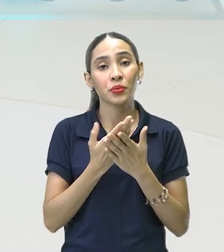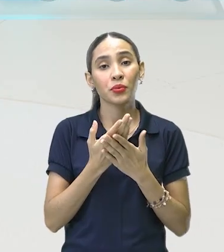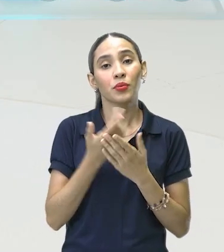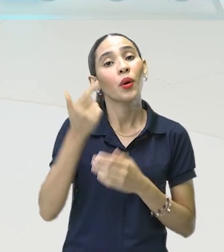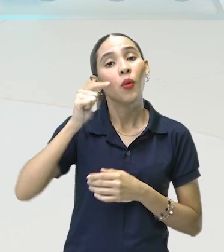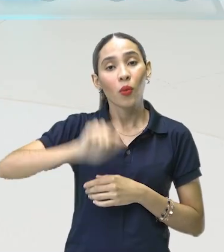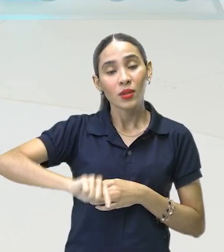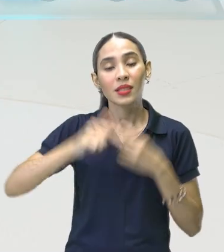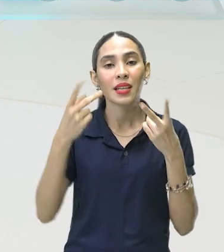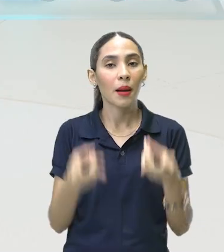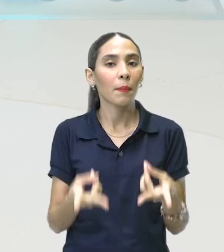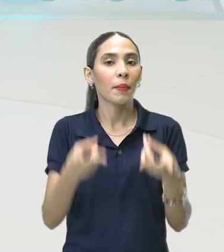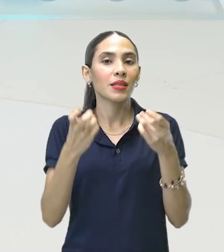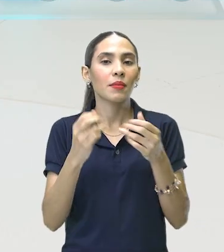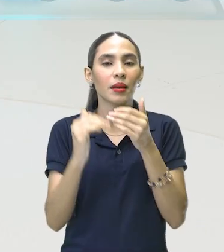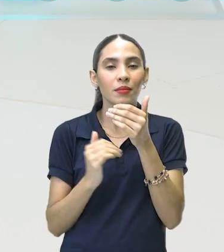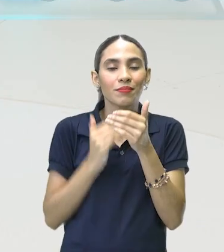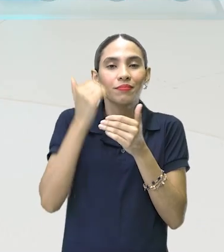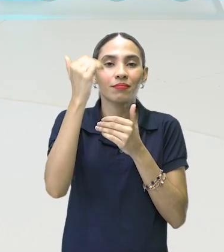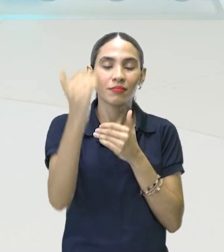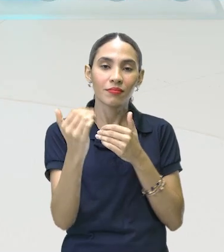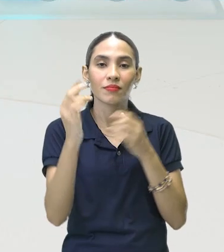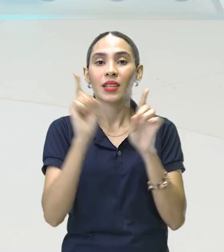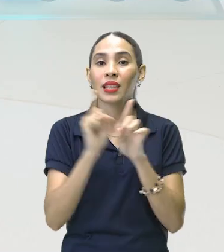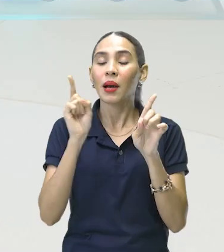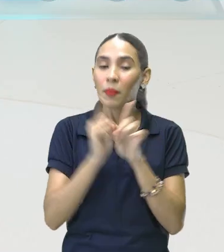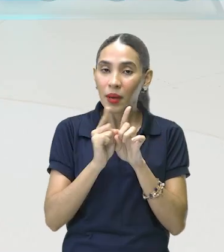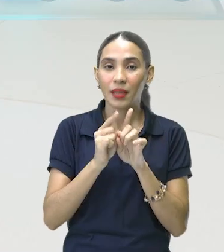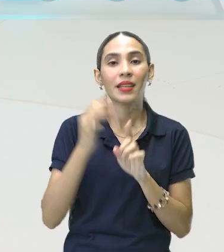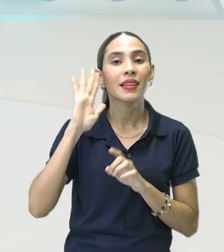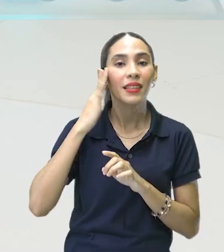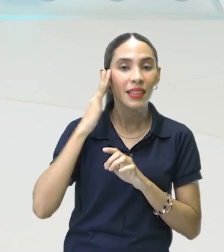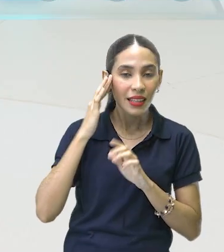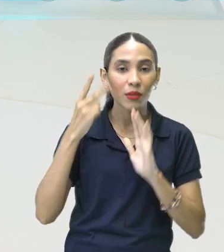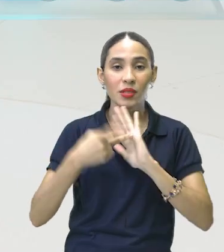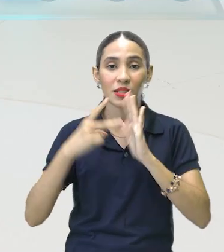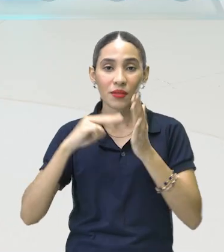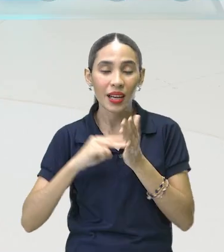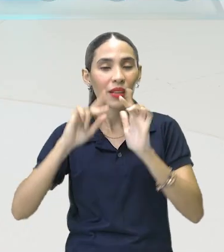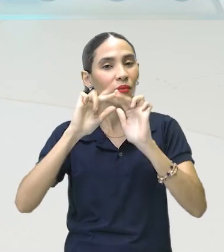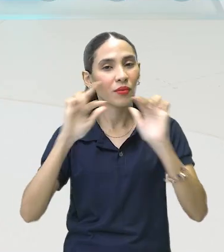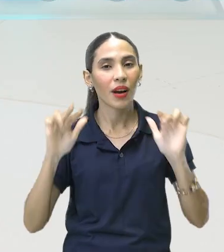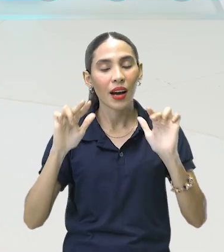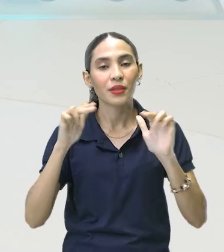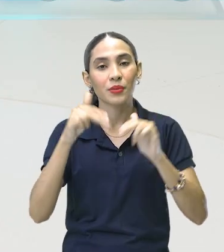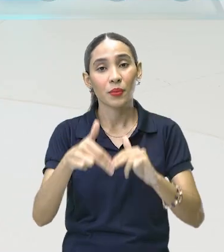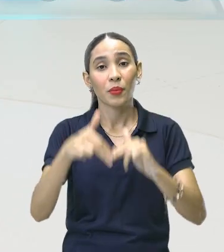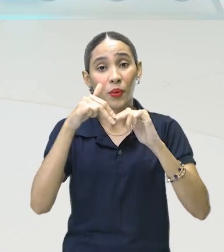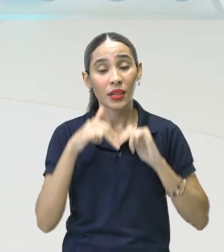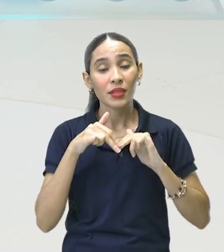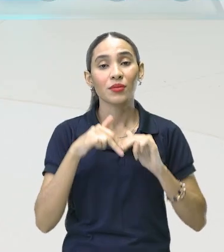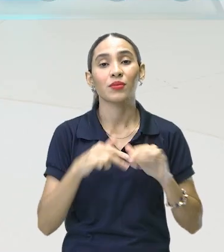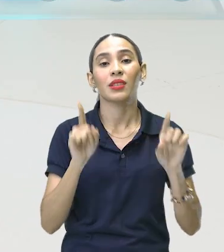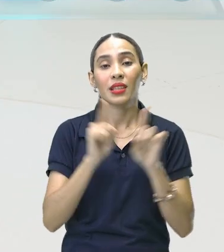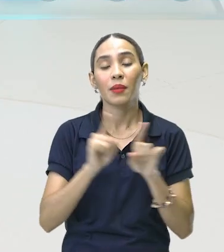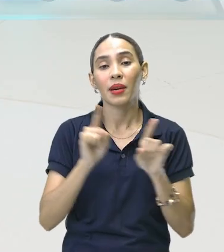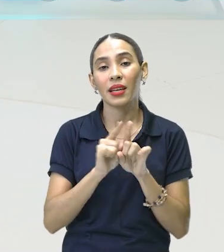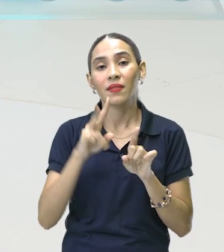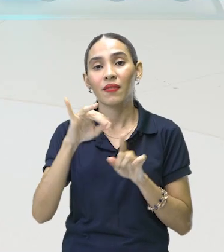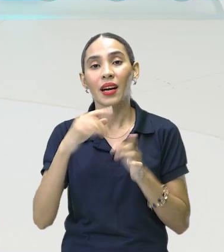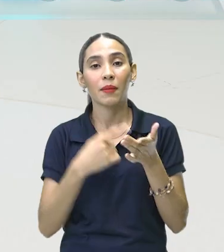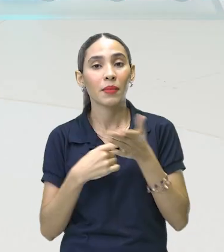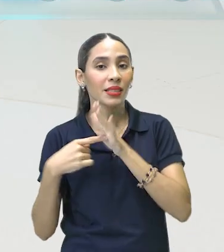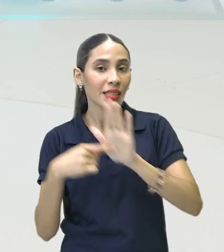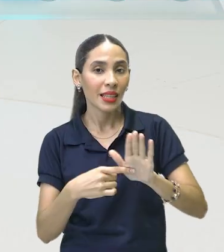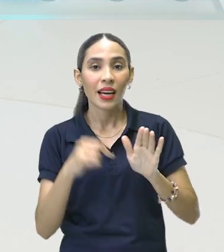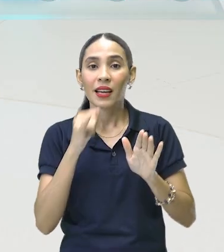que a gente consiga enxergar além e perceber o significado das coisas. Por isso, ela traz o que a